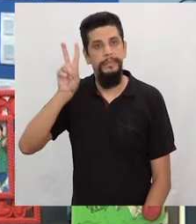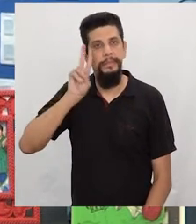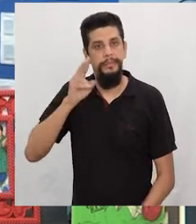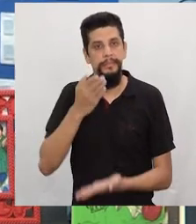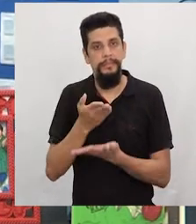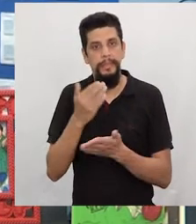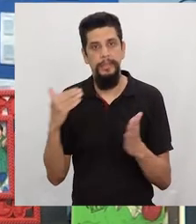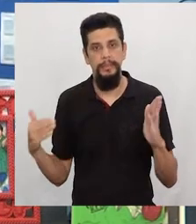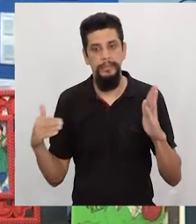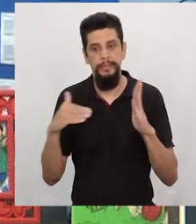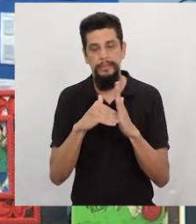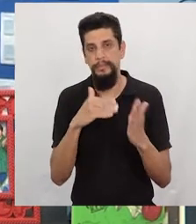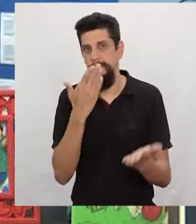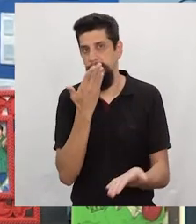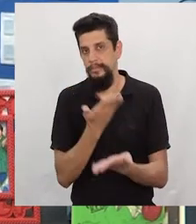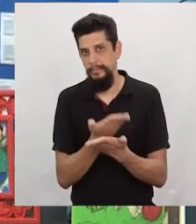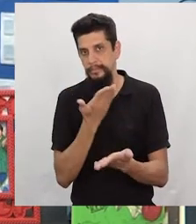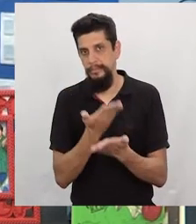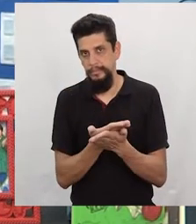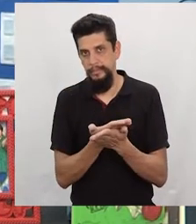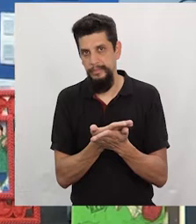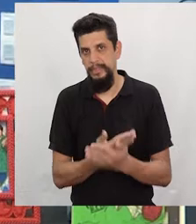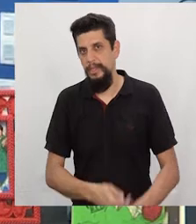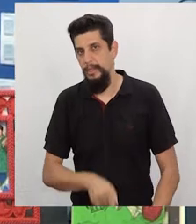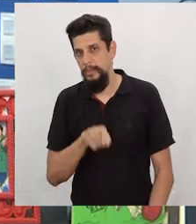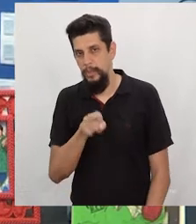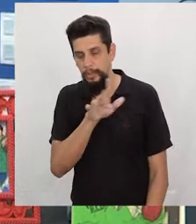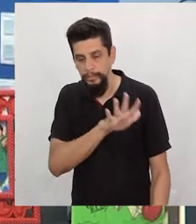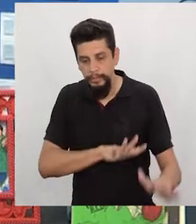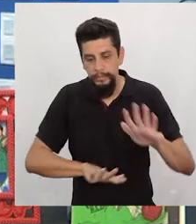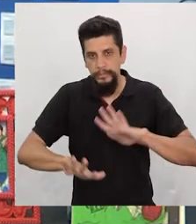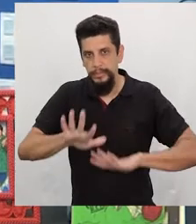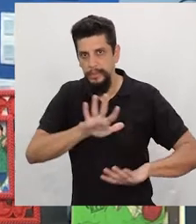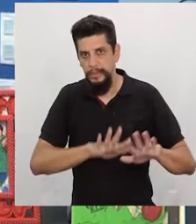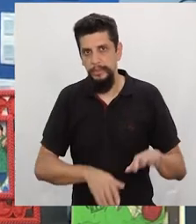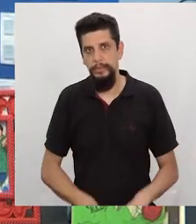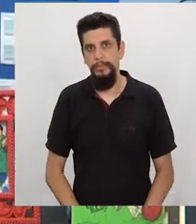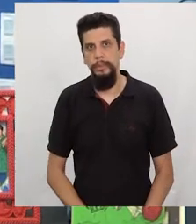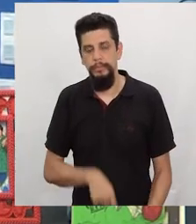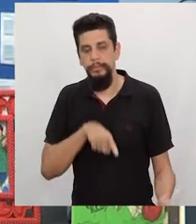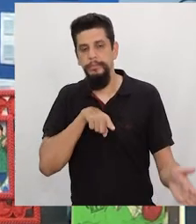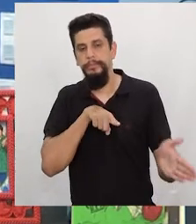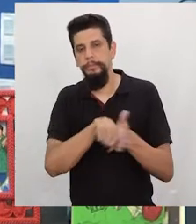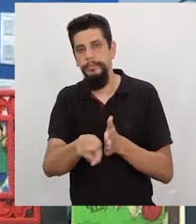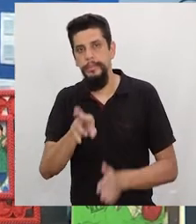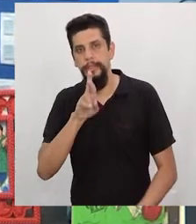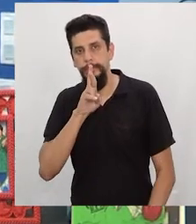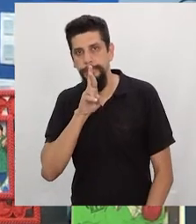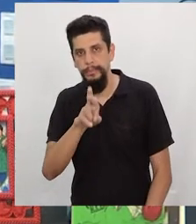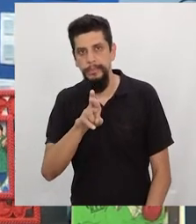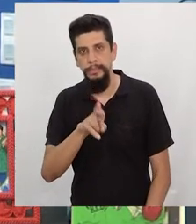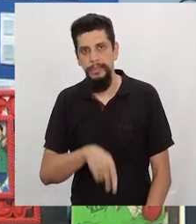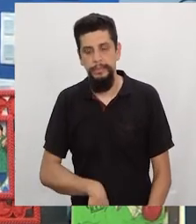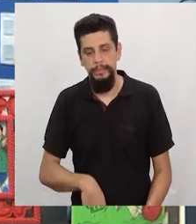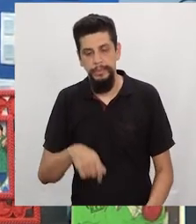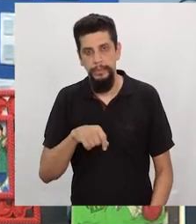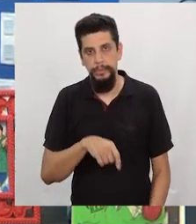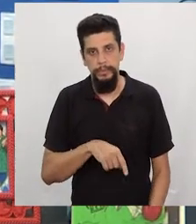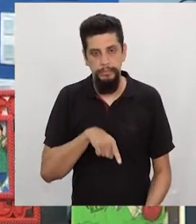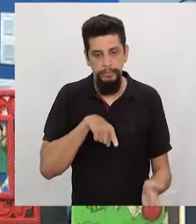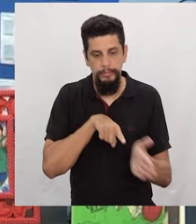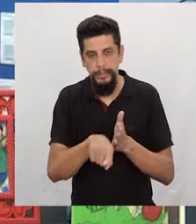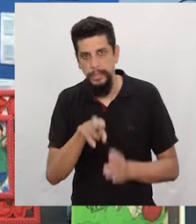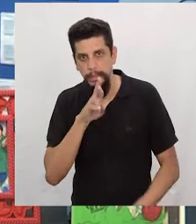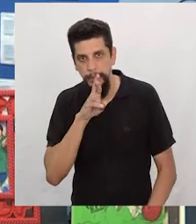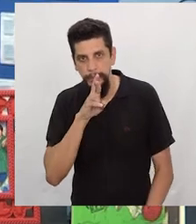a nossa última aula? Para isso, nós preparamos aqui um quiz. O quiz dos